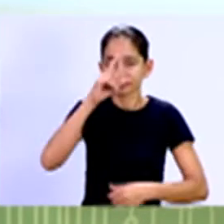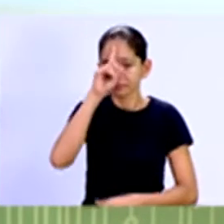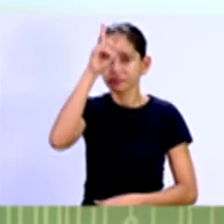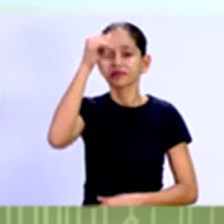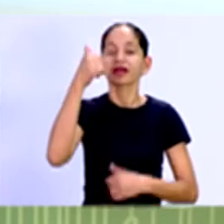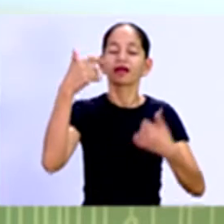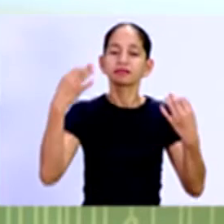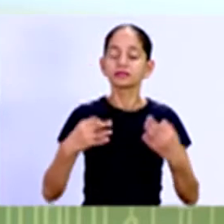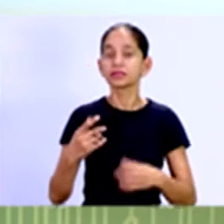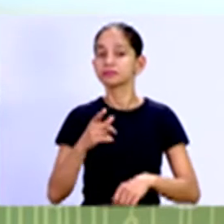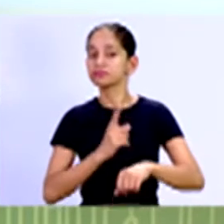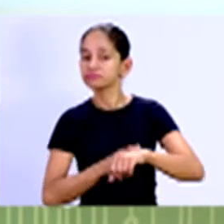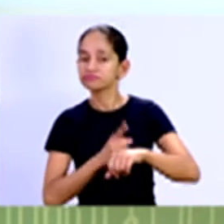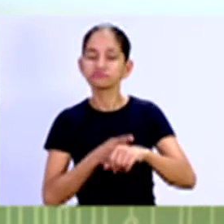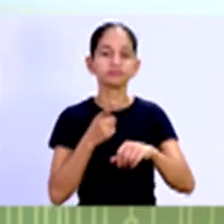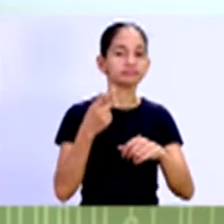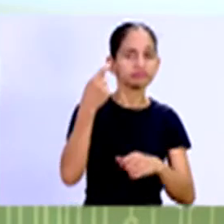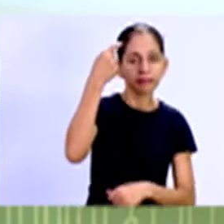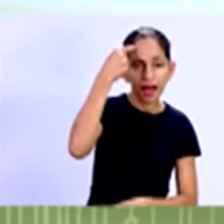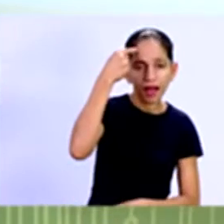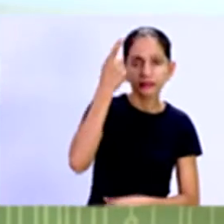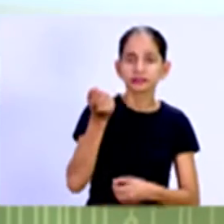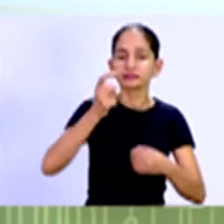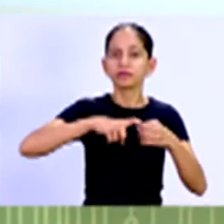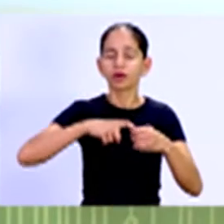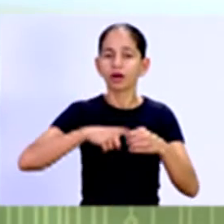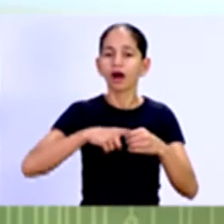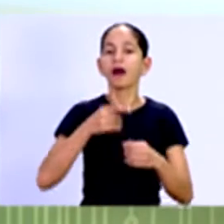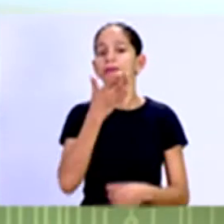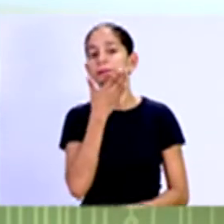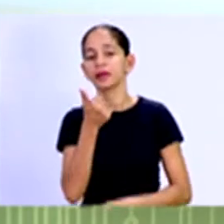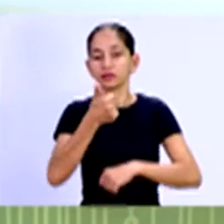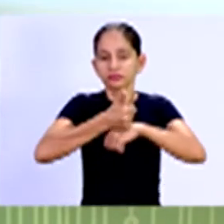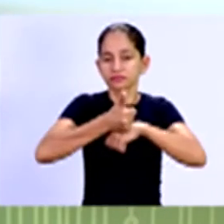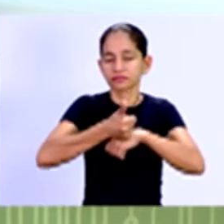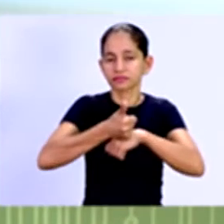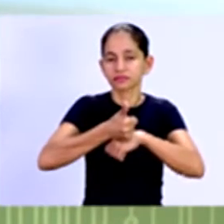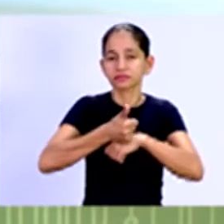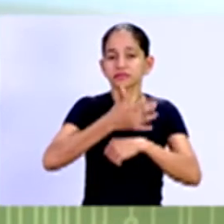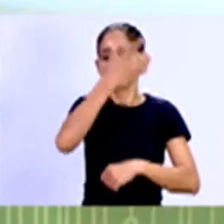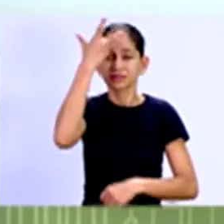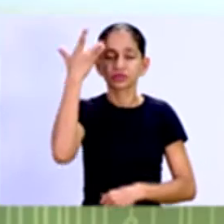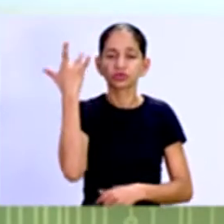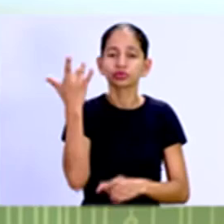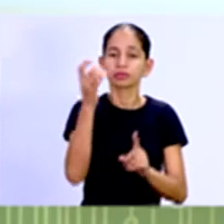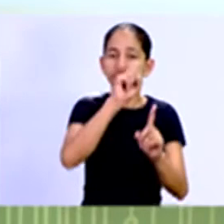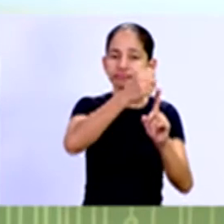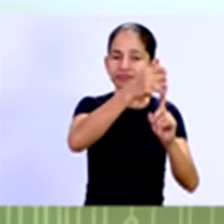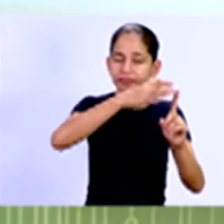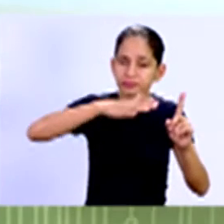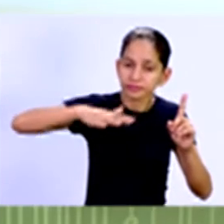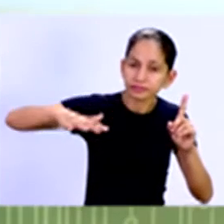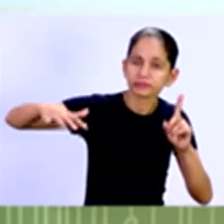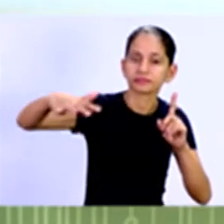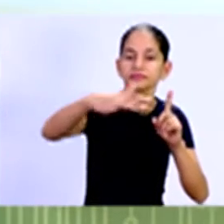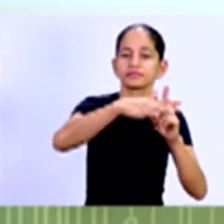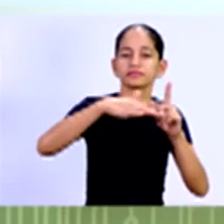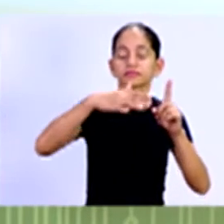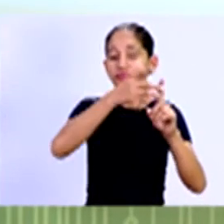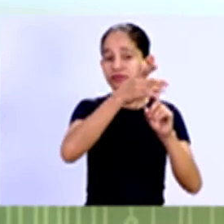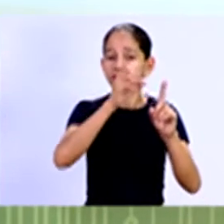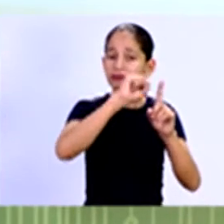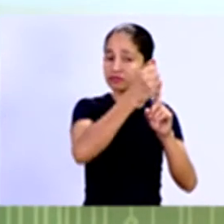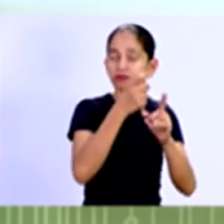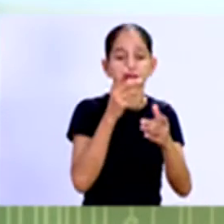que estar o tempo todo buscando o melhor para a maior parte, para a maioria das pessoas, vamos